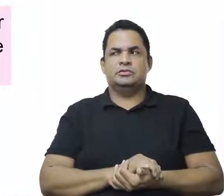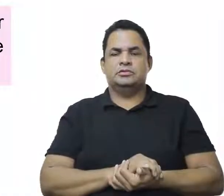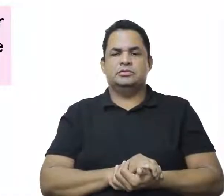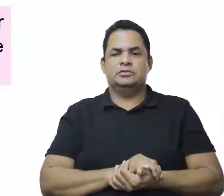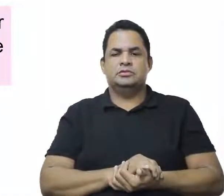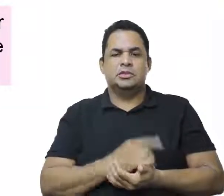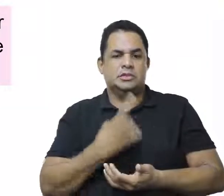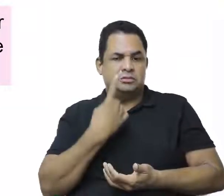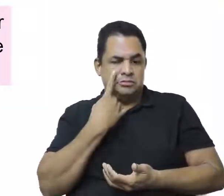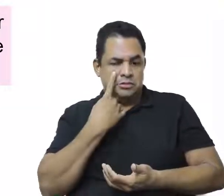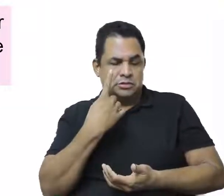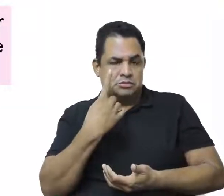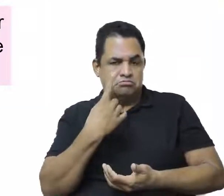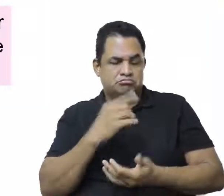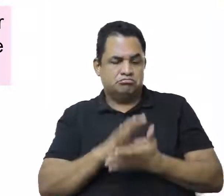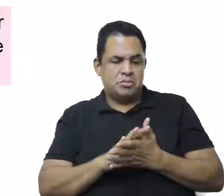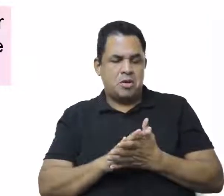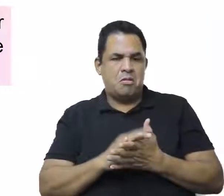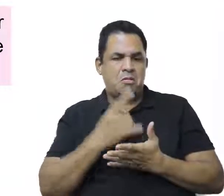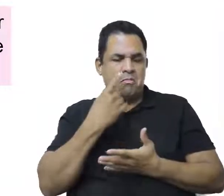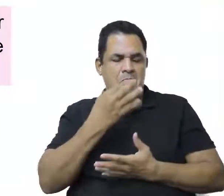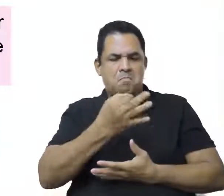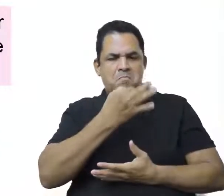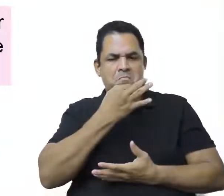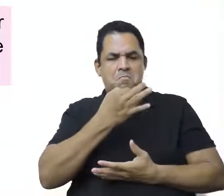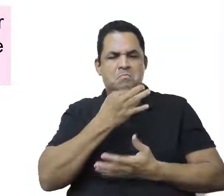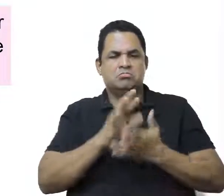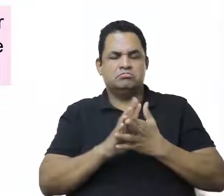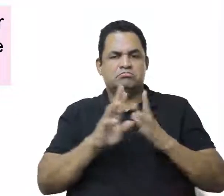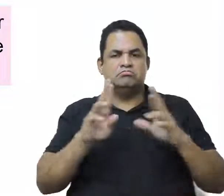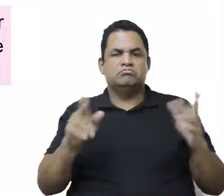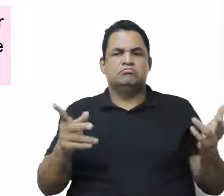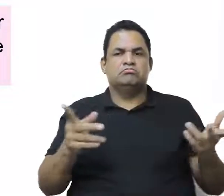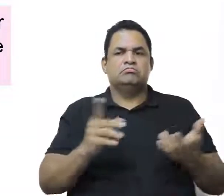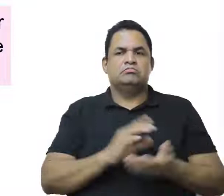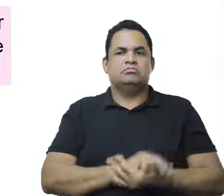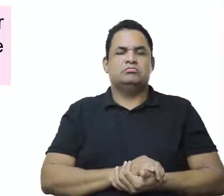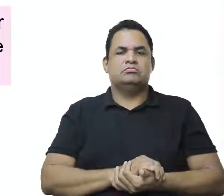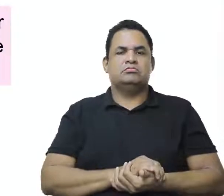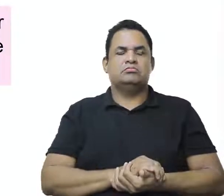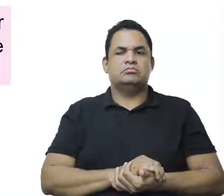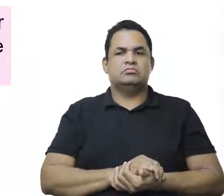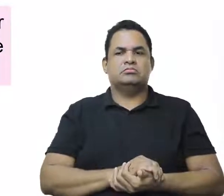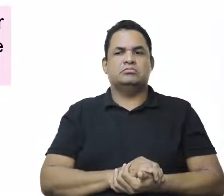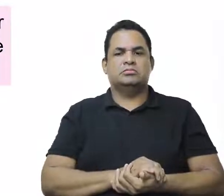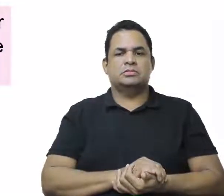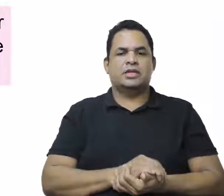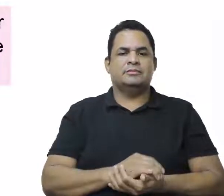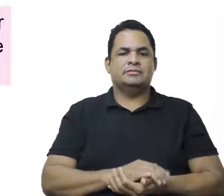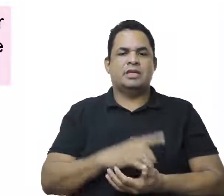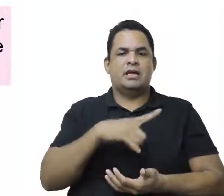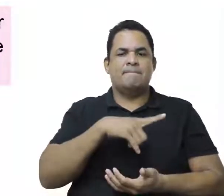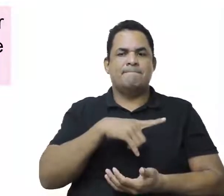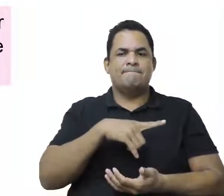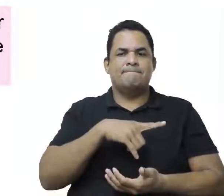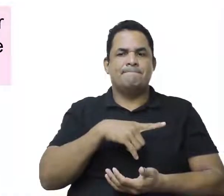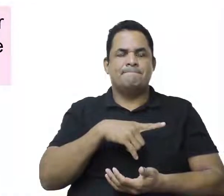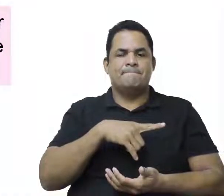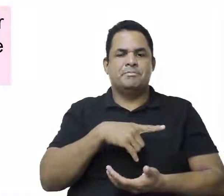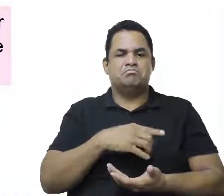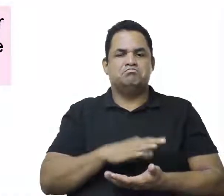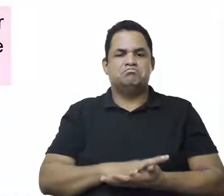esse olhar crítico, são esses olhares que são diferentes, né? Há pessoas que digam que